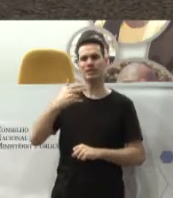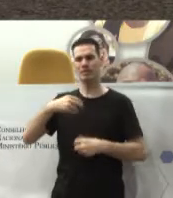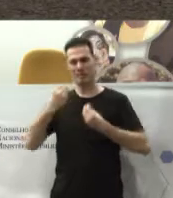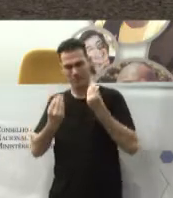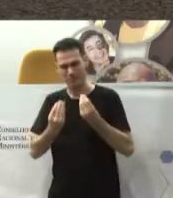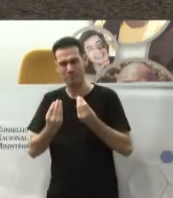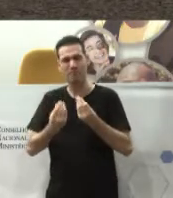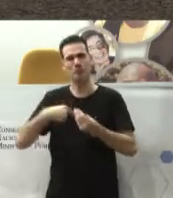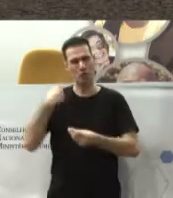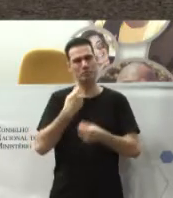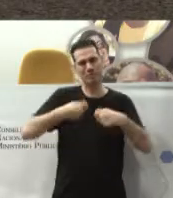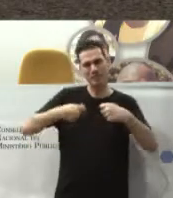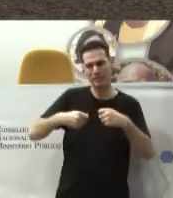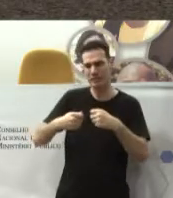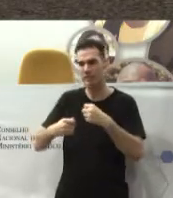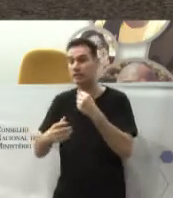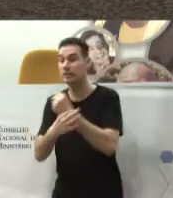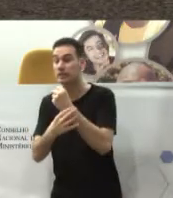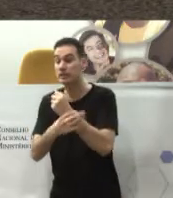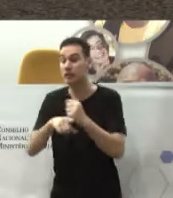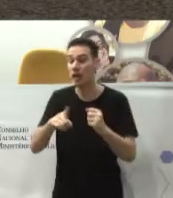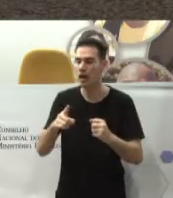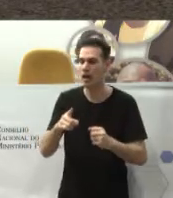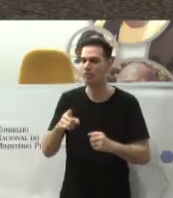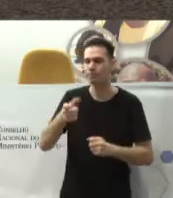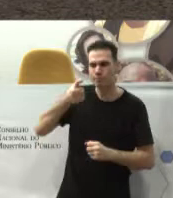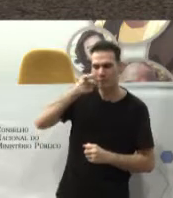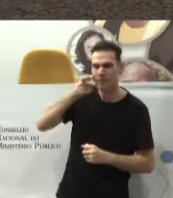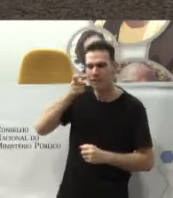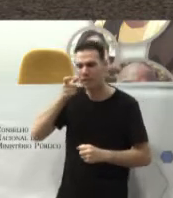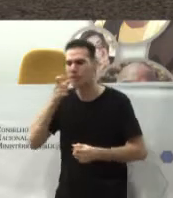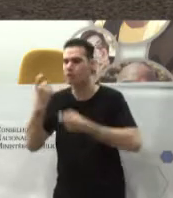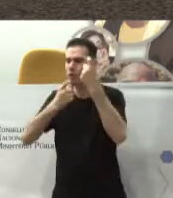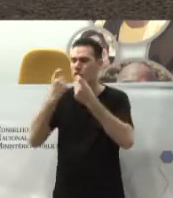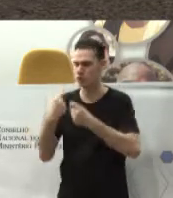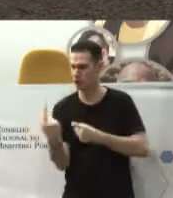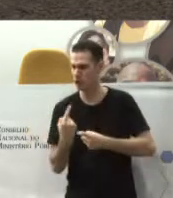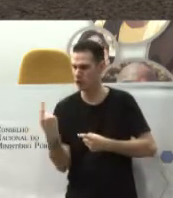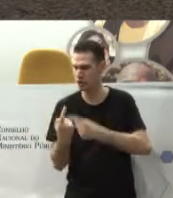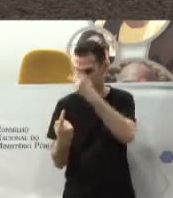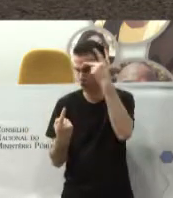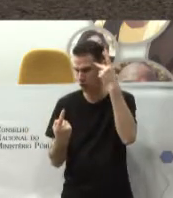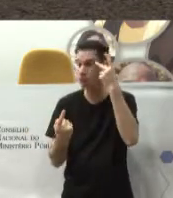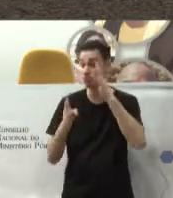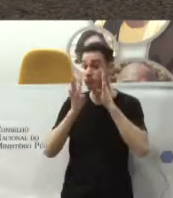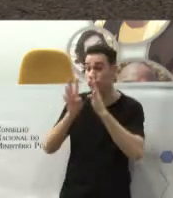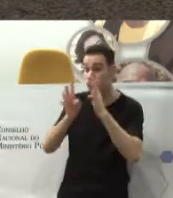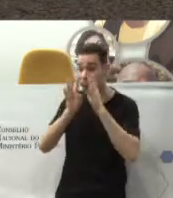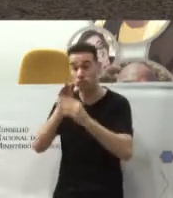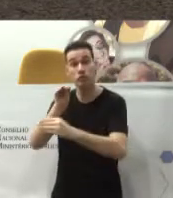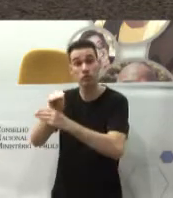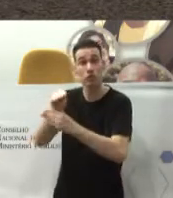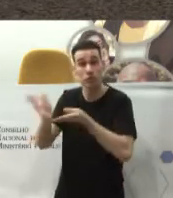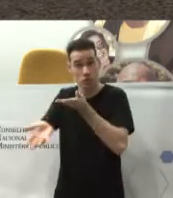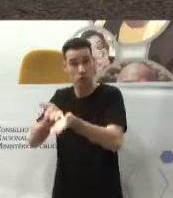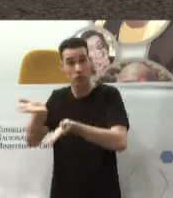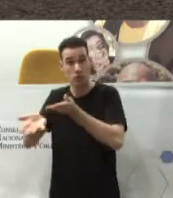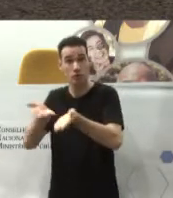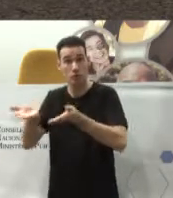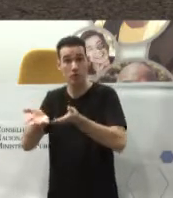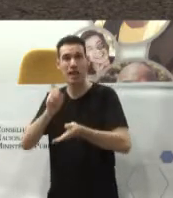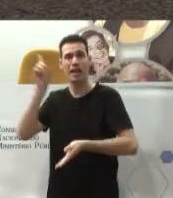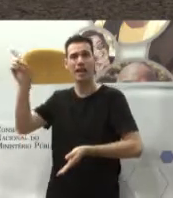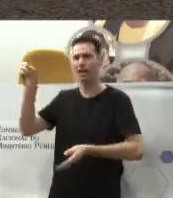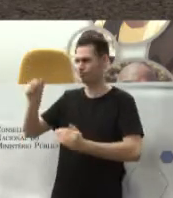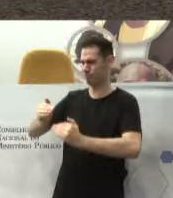os interesses individuais indisponíveis. O clássico é a saúde e a vida. Portanto, não precisávamos nem sequer do Poder Judiciário nos